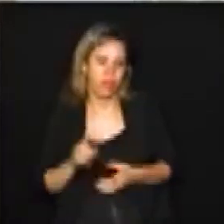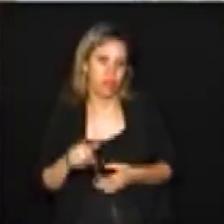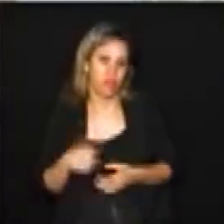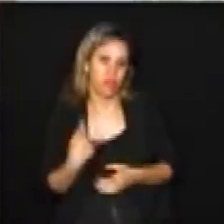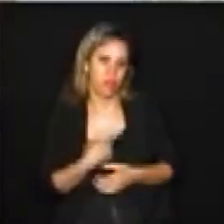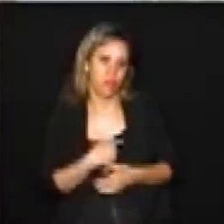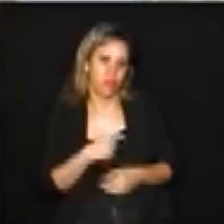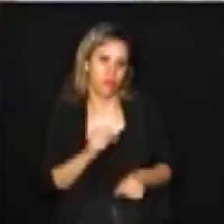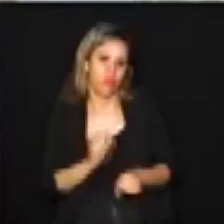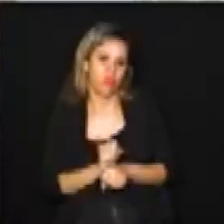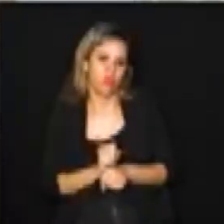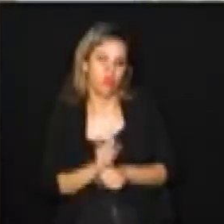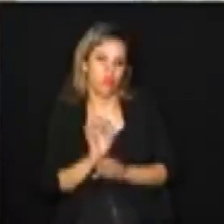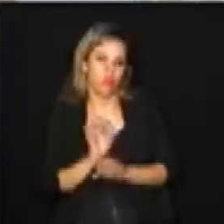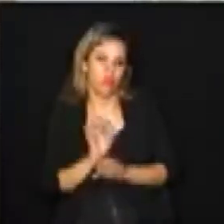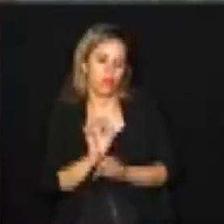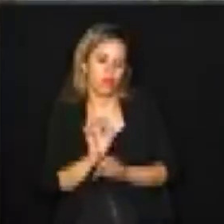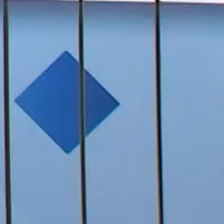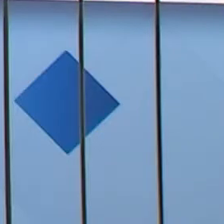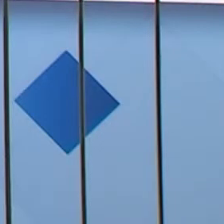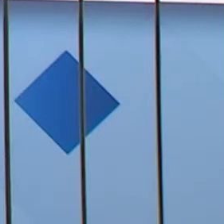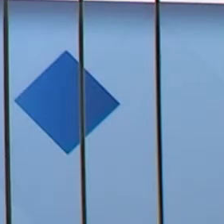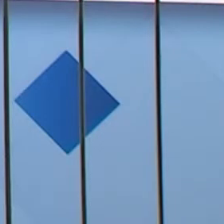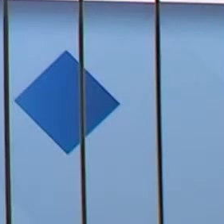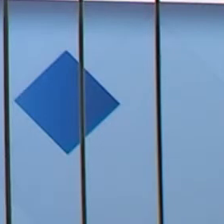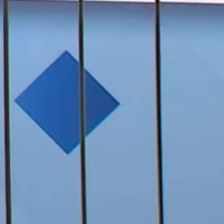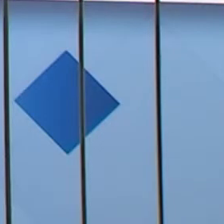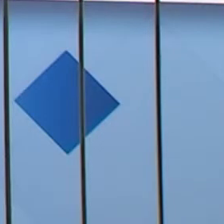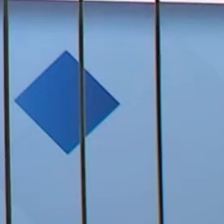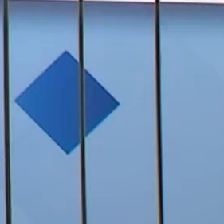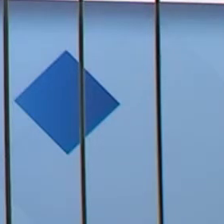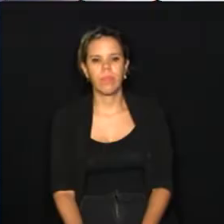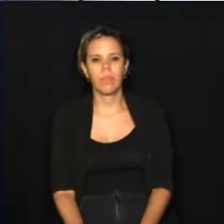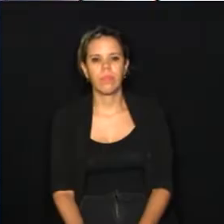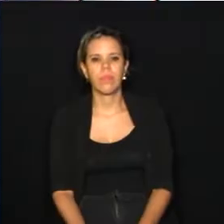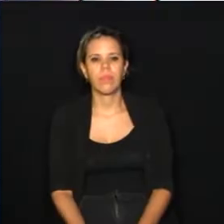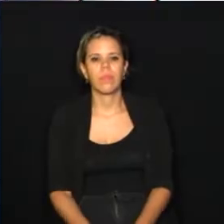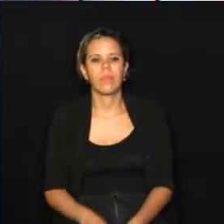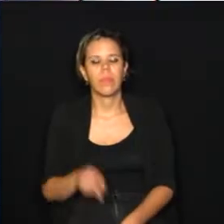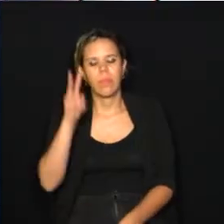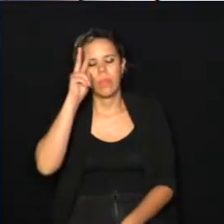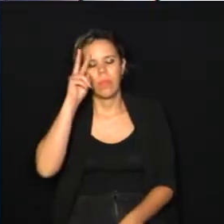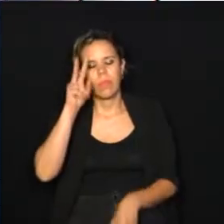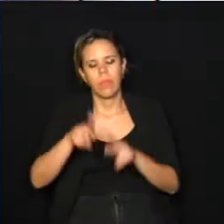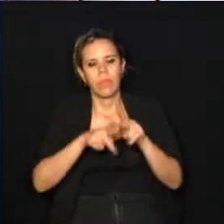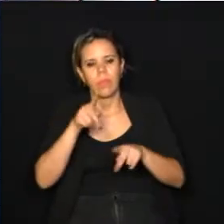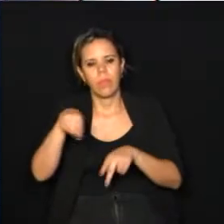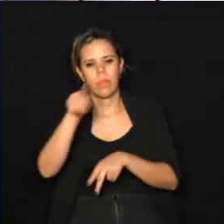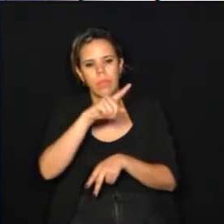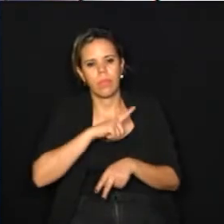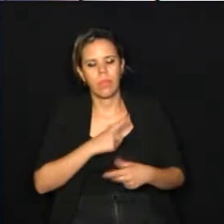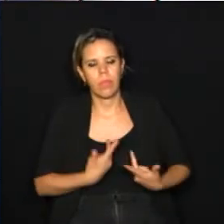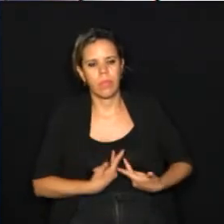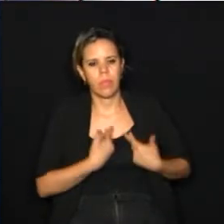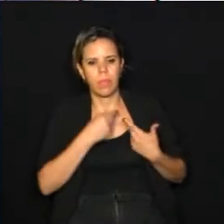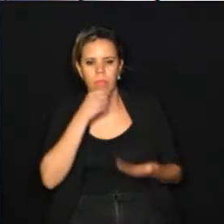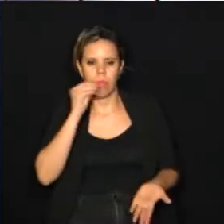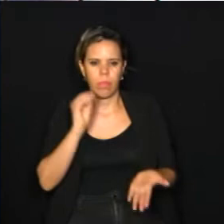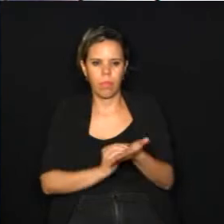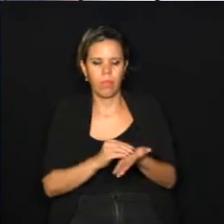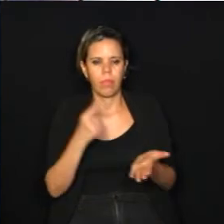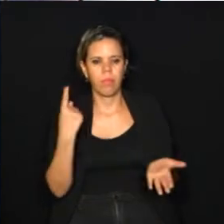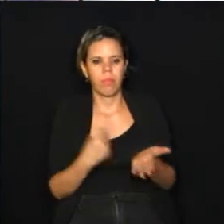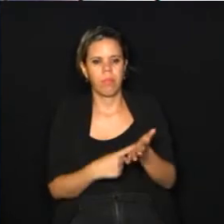gente suspender aquilo que já está preparado. Olha, então lembrando para as pessoas que têm cirurgias agendadas, que